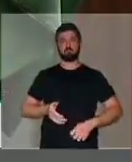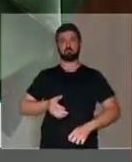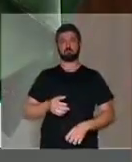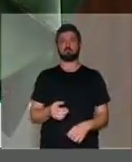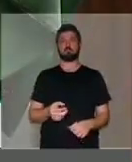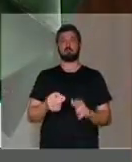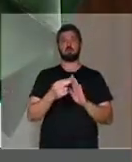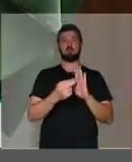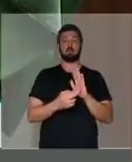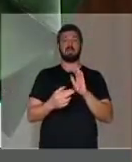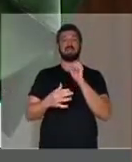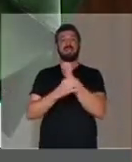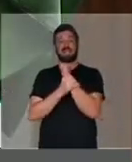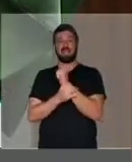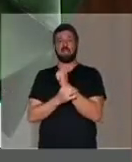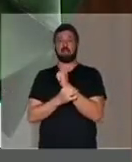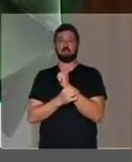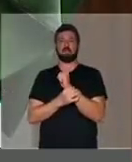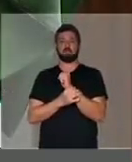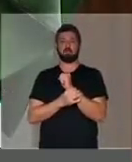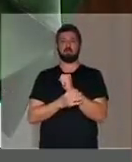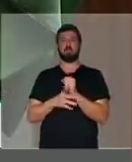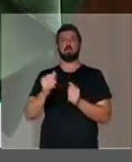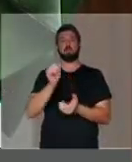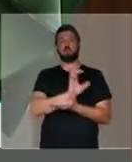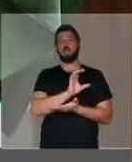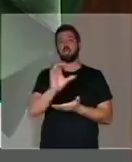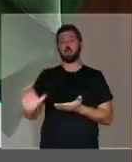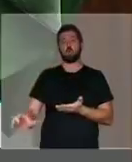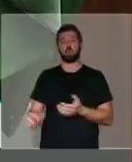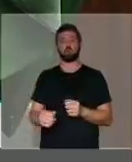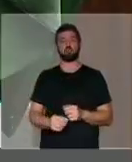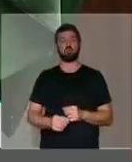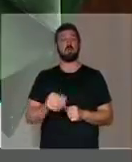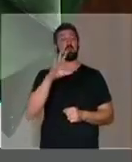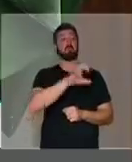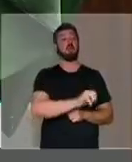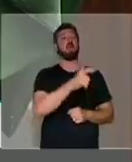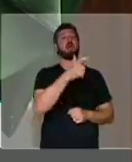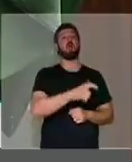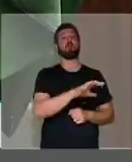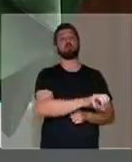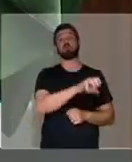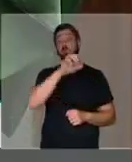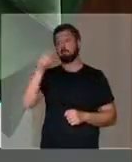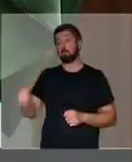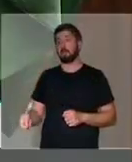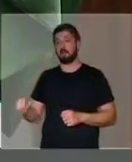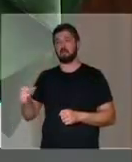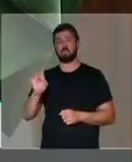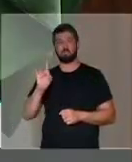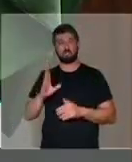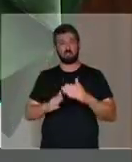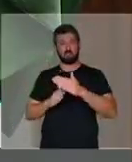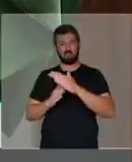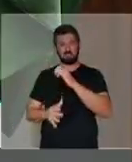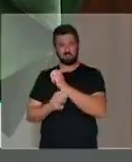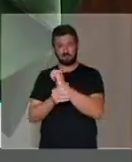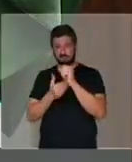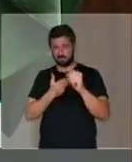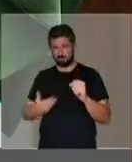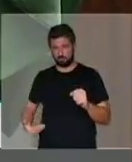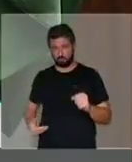atos normativos garantidores dos recursos, os quais não podem se restringir à área de segurança